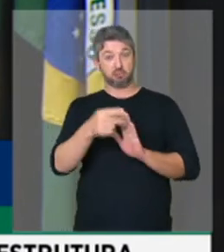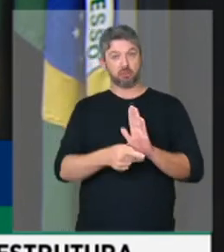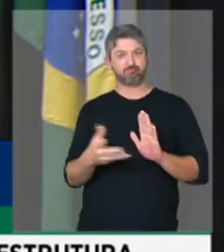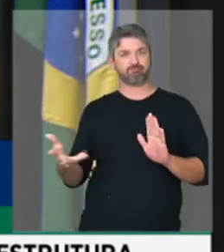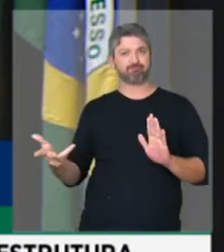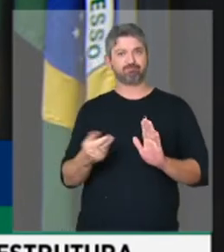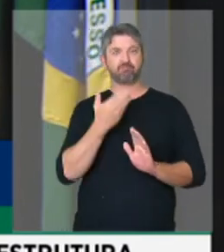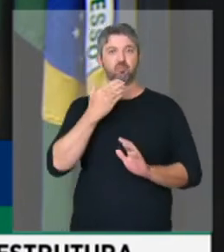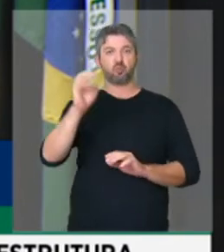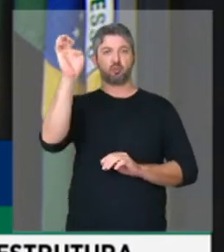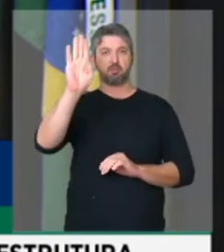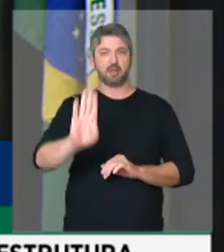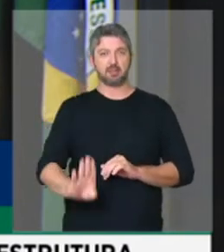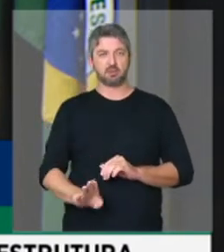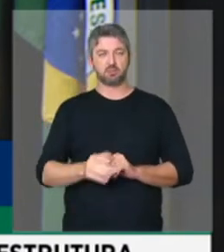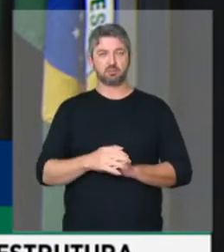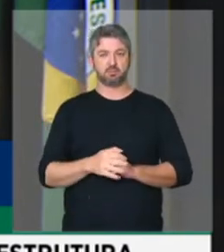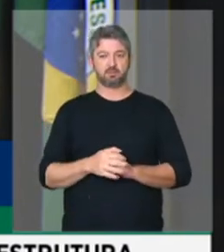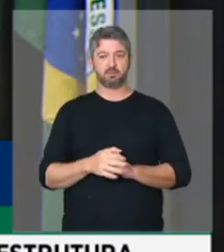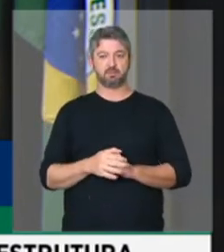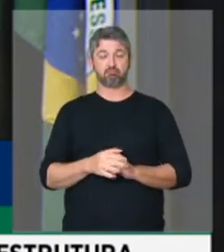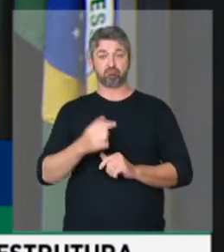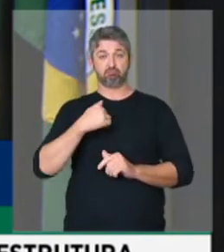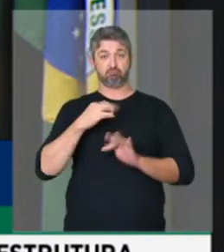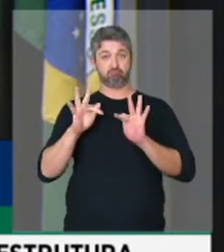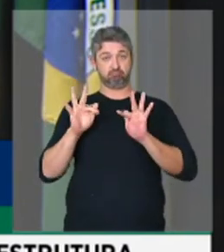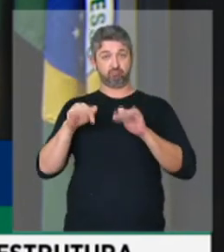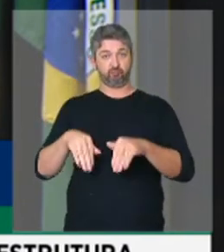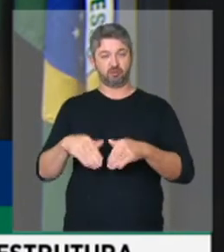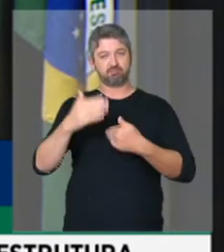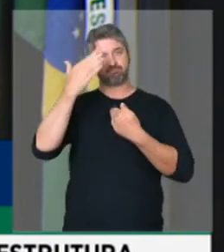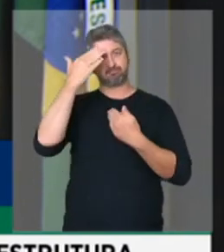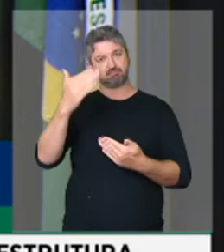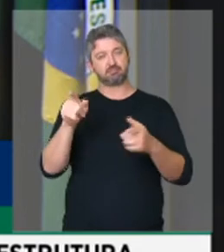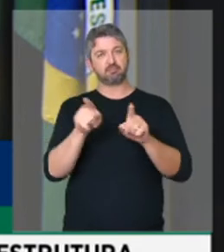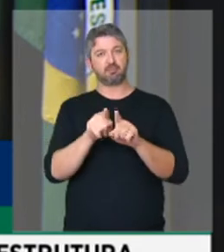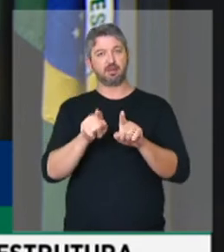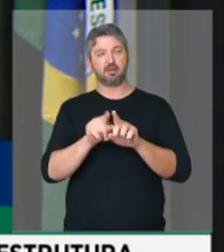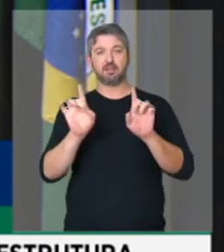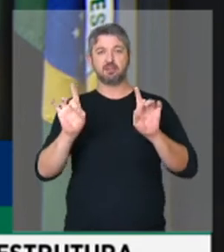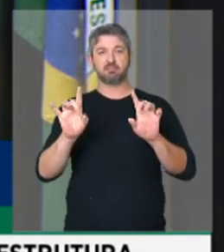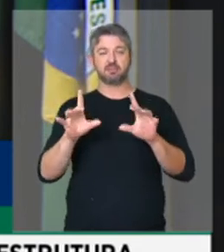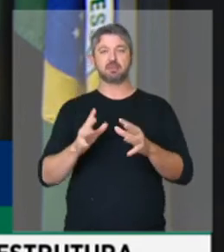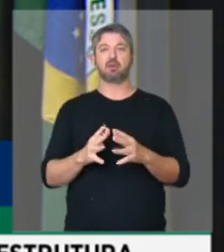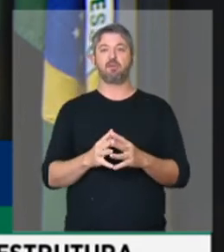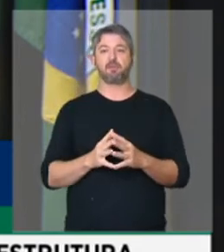o Brasil. E encerro com agradecimentos especiais